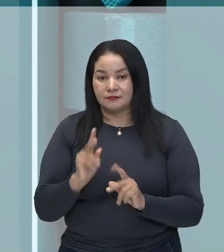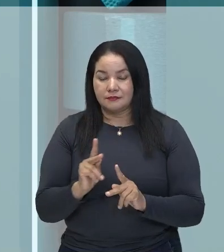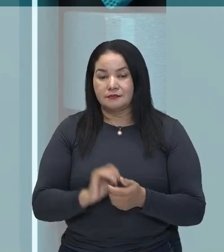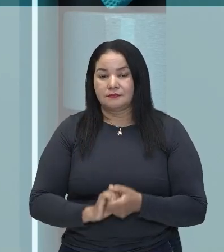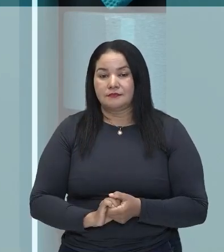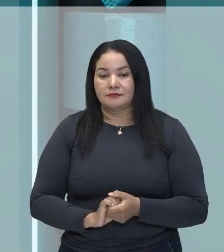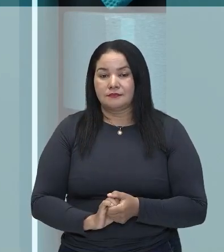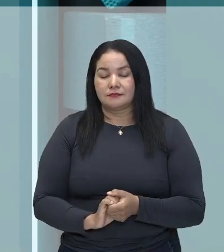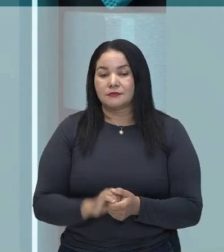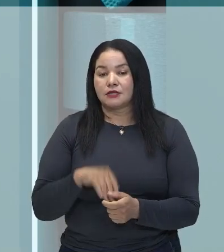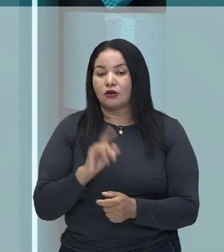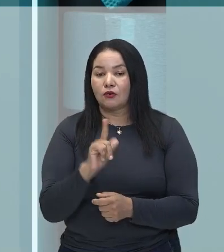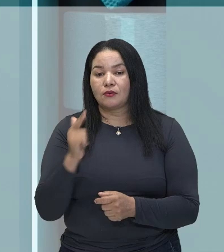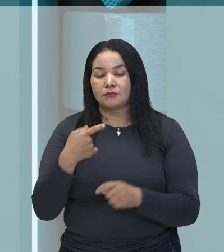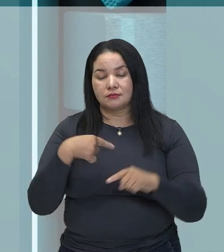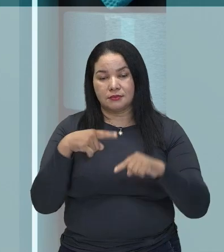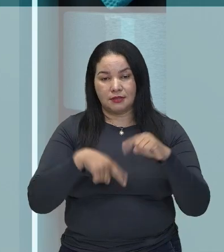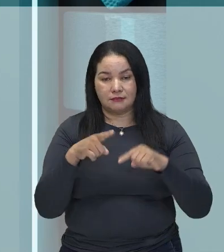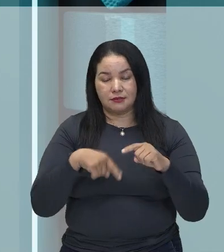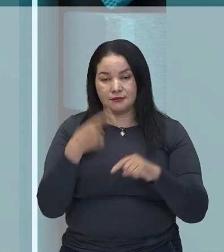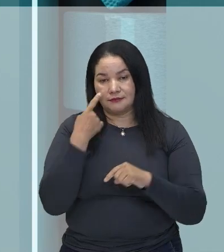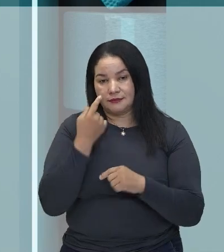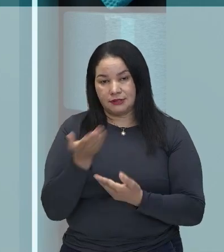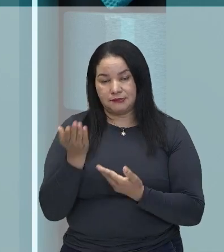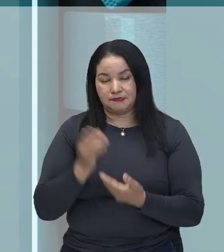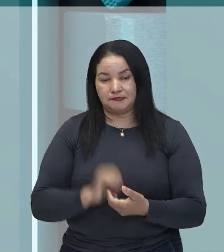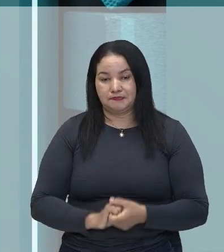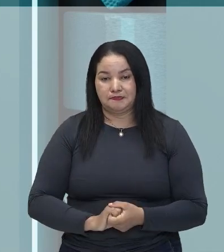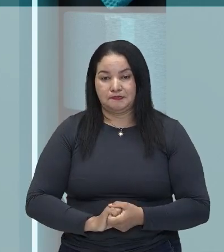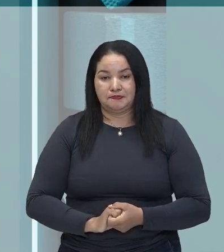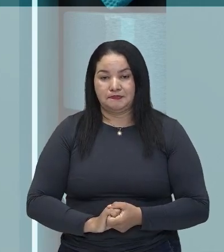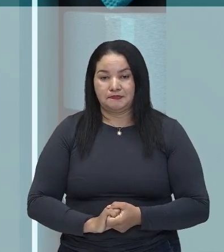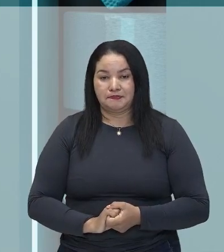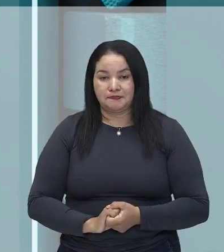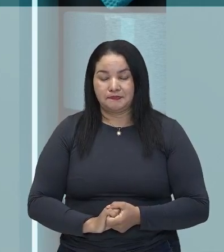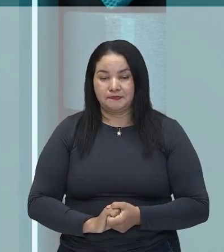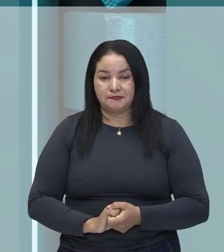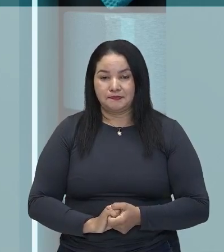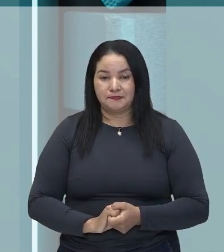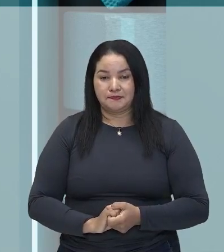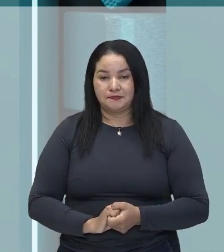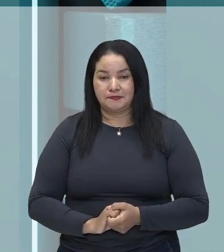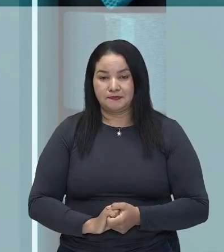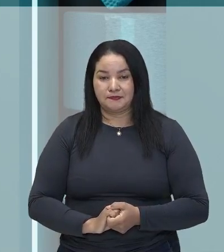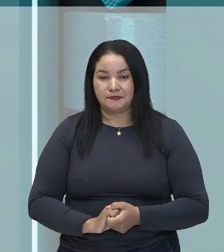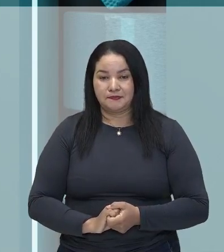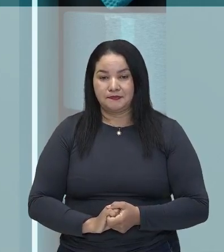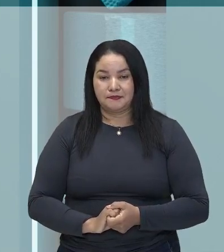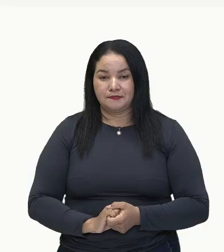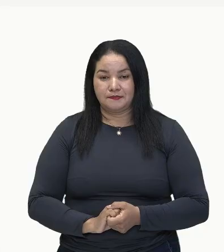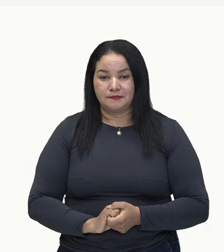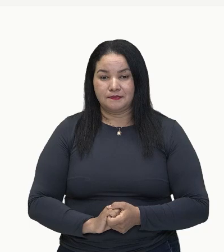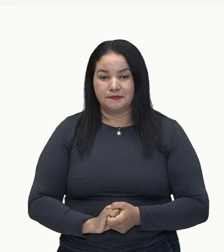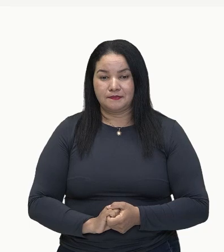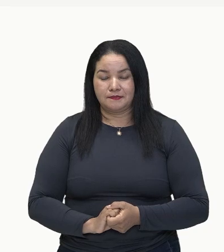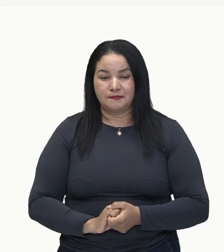Outros elementos, vamos ver outros elementos que podem também ser ali utilizados na resenha? Vamos lá, olha